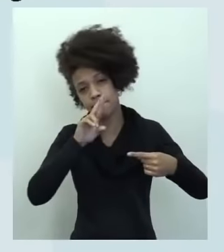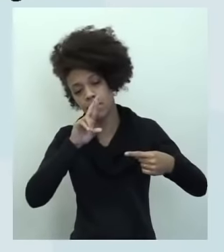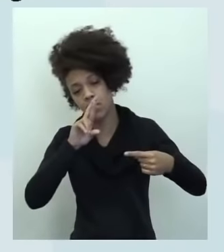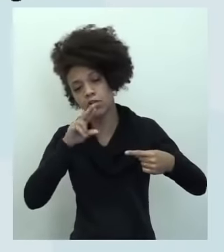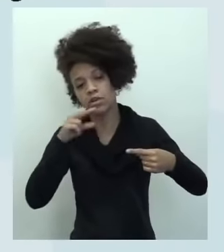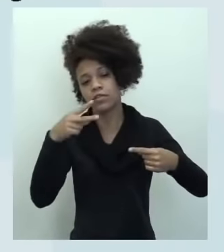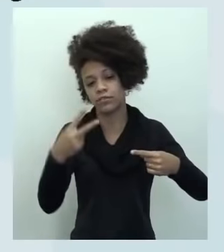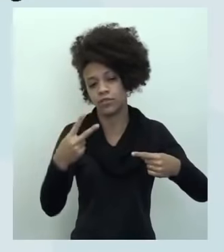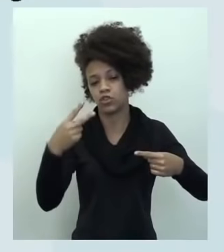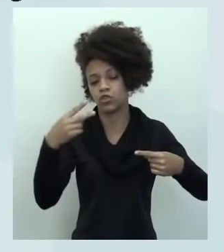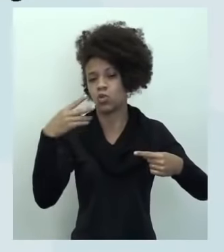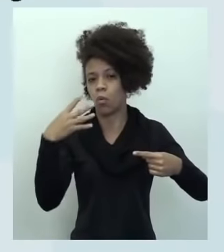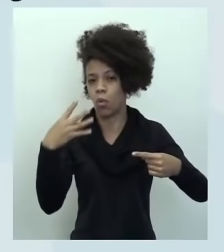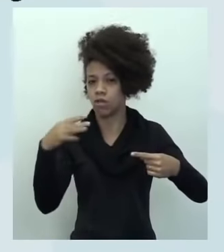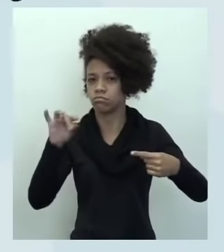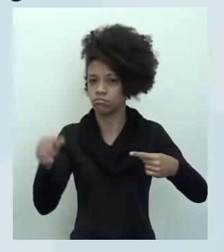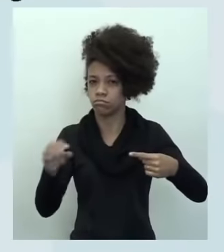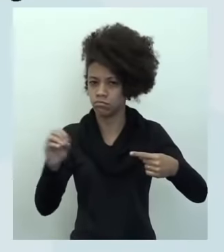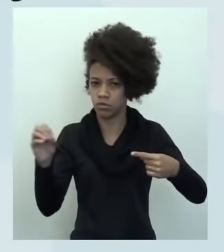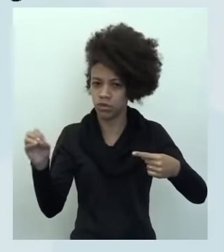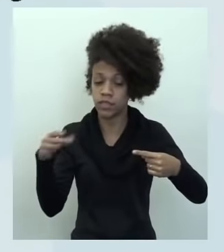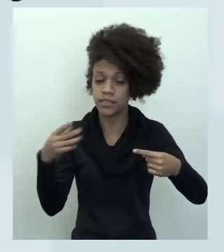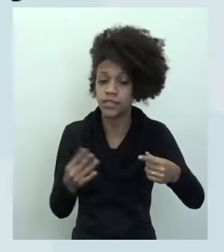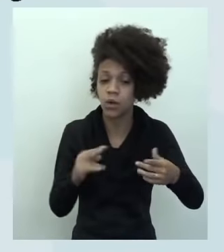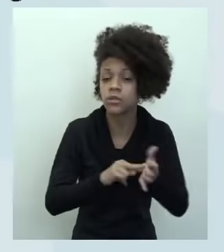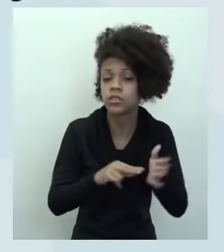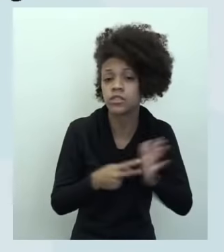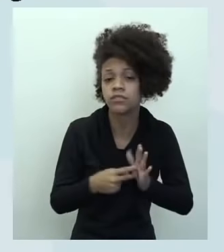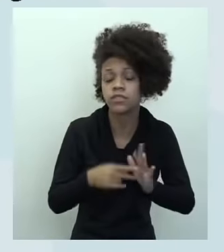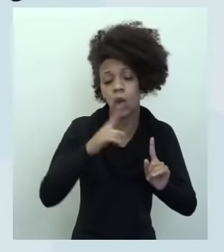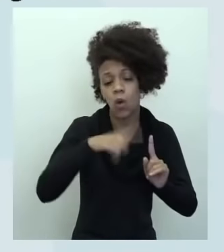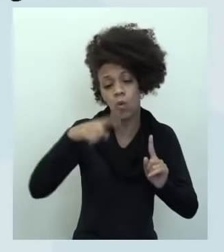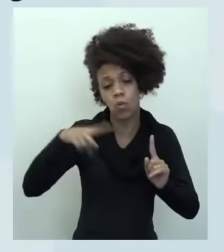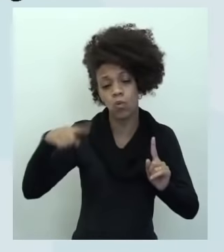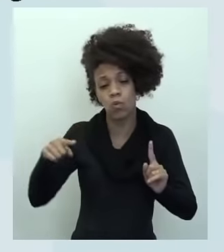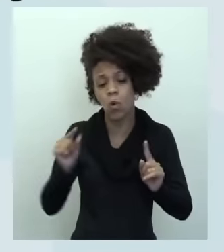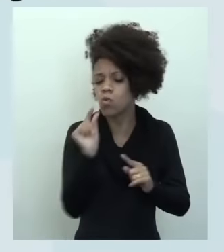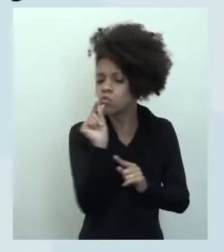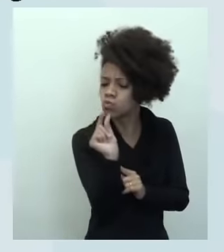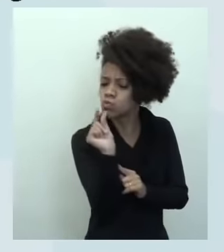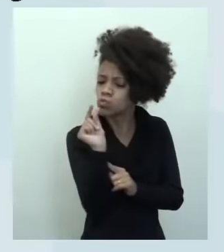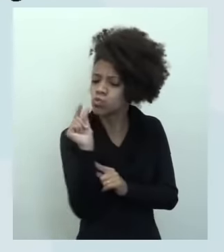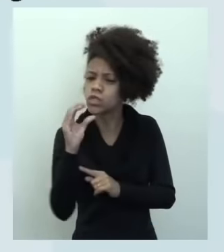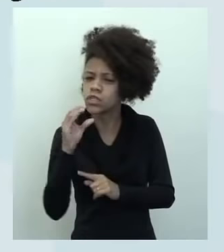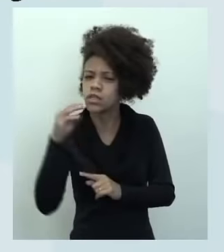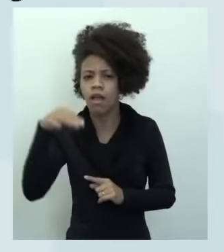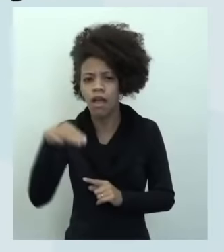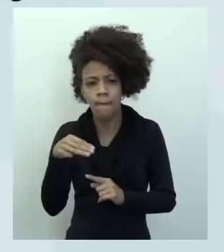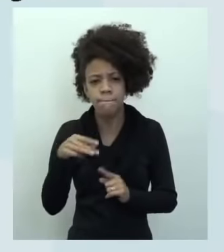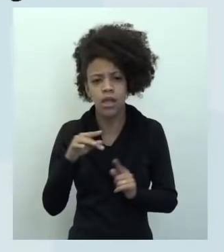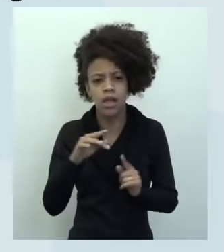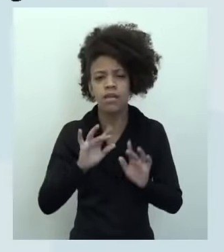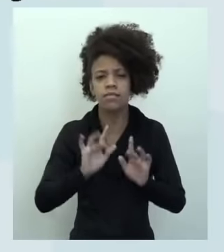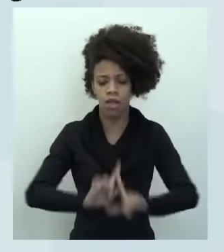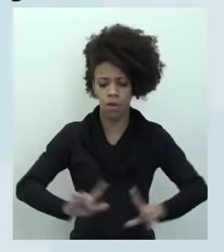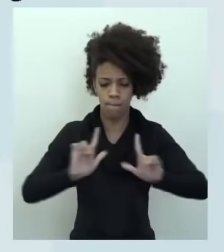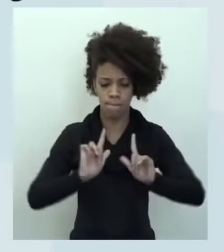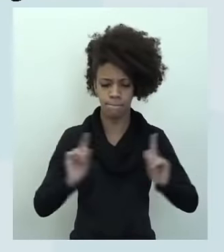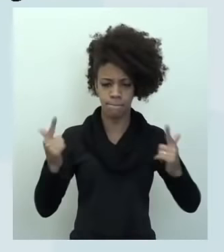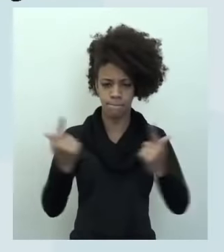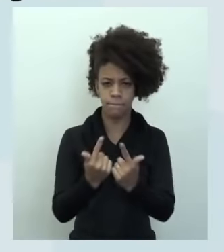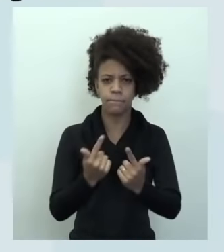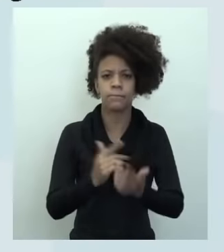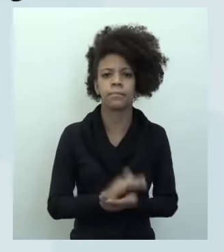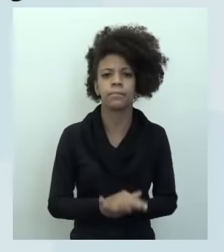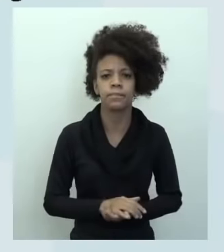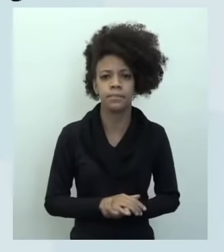essa escala significa que 1 centímetro nesse mapa, né, nesse mapa que é um mapa de esboço geológico, que eu